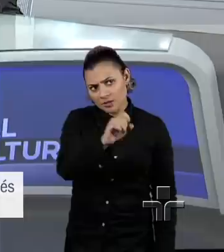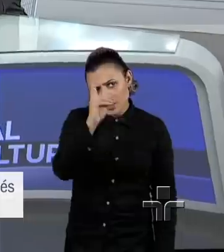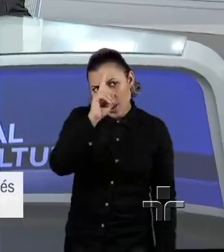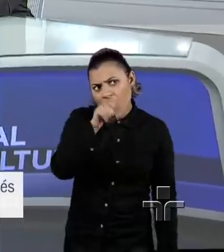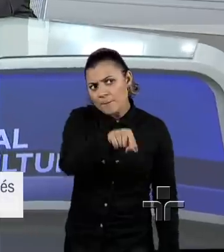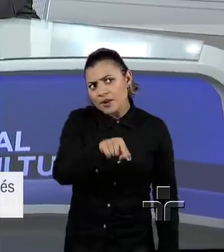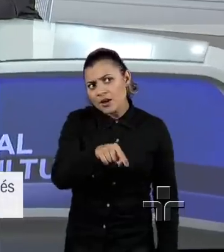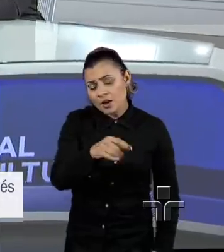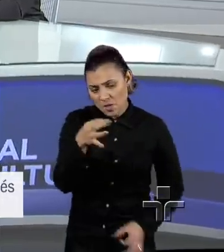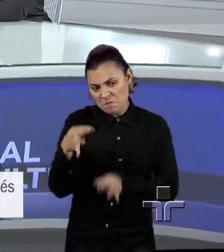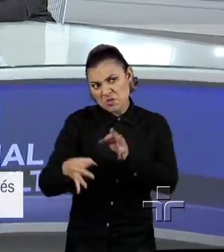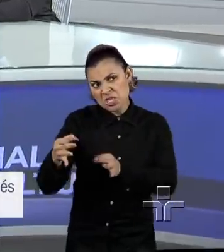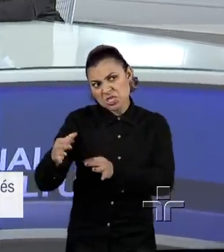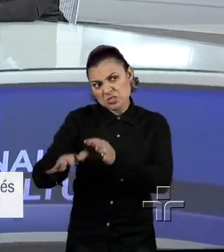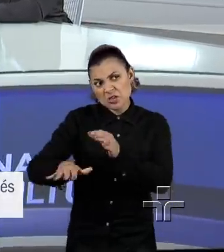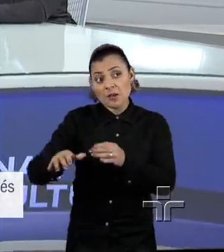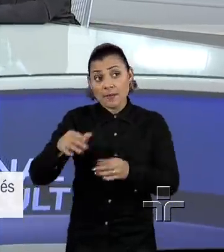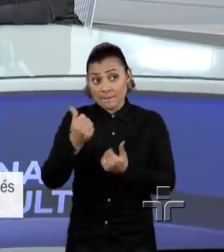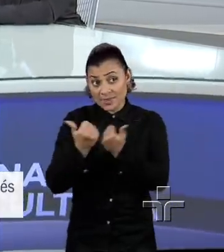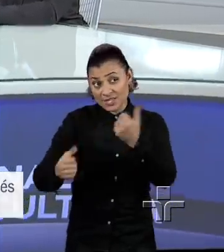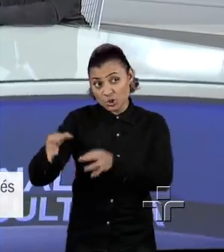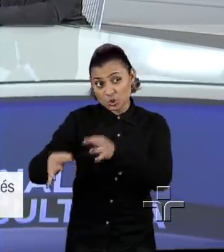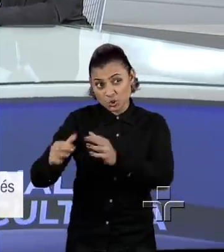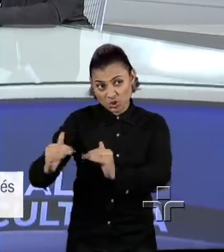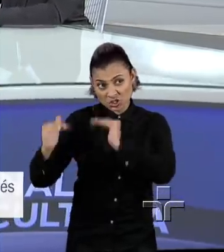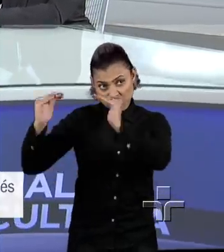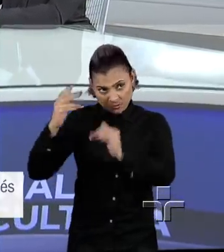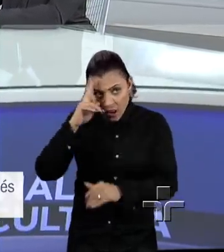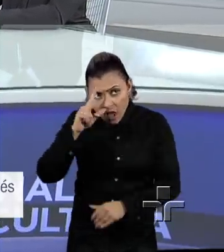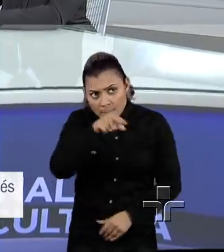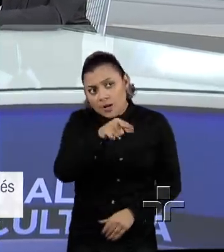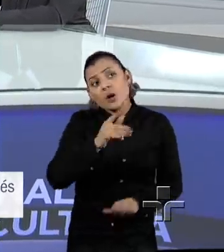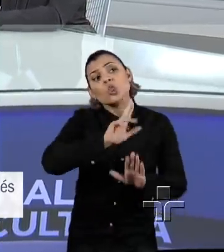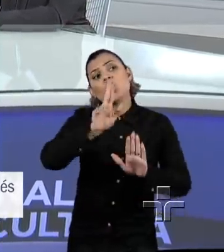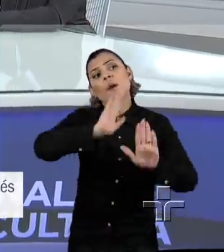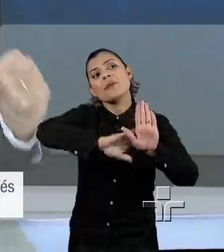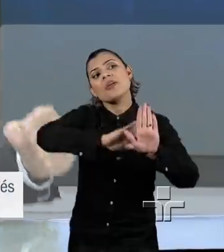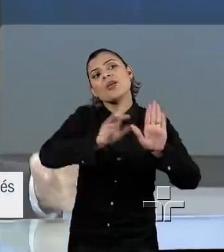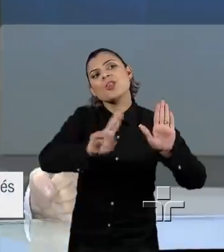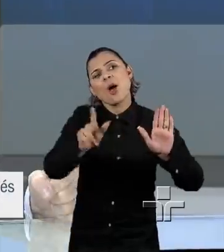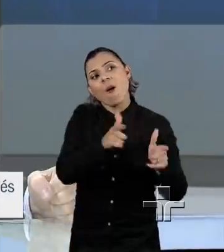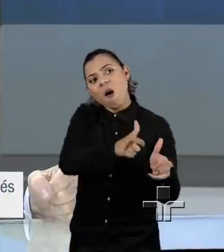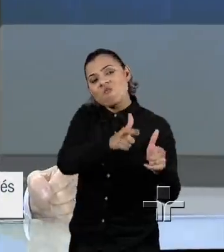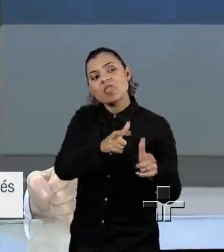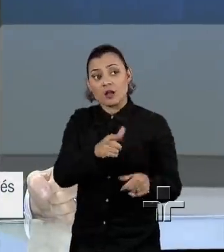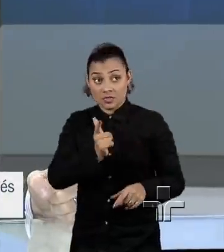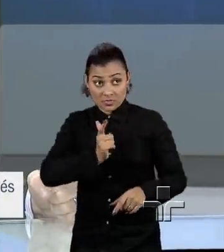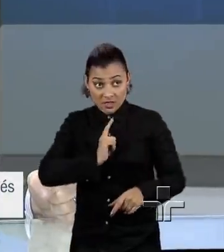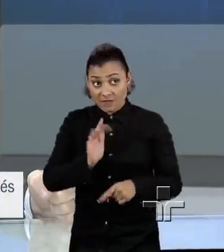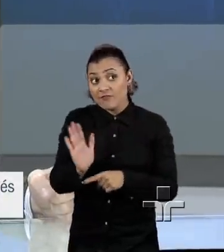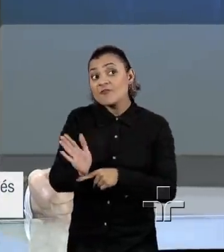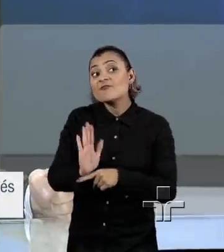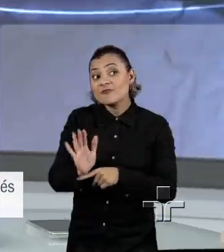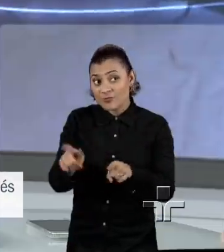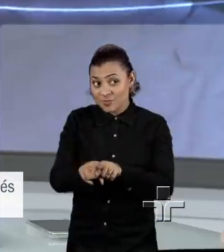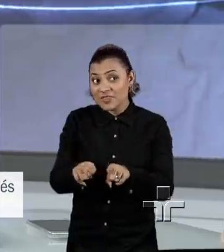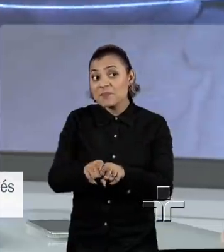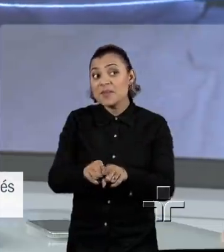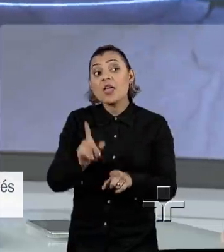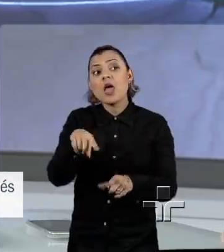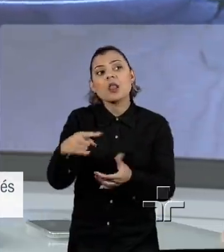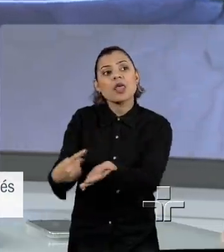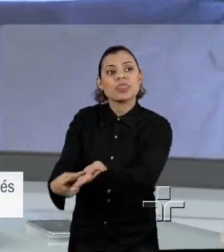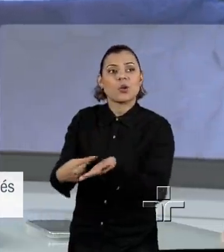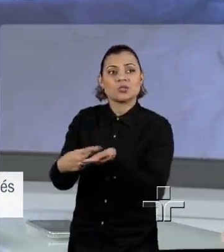poderoso ministro da Justiça? Claro. Como que ele era chamado nos bastidores? E que, inclusive, apareceu no filme... Ele era o negociador,